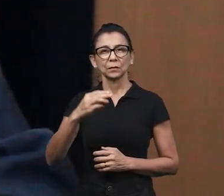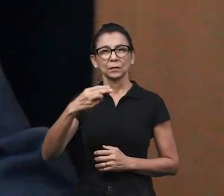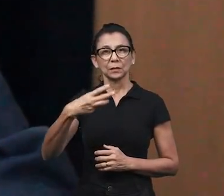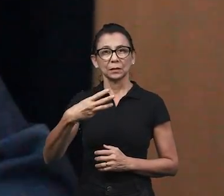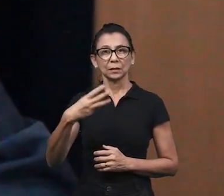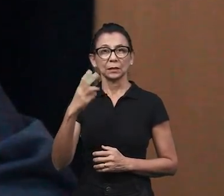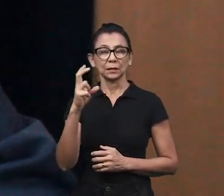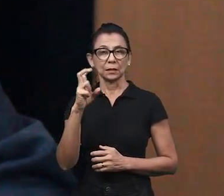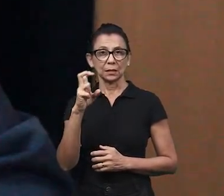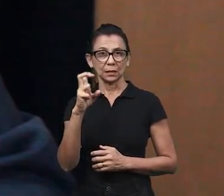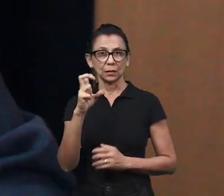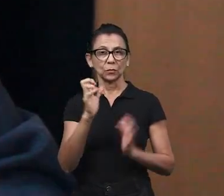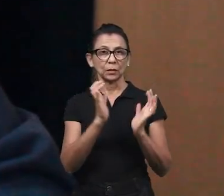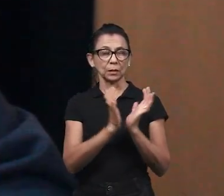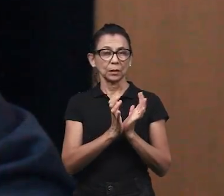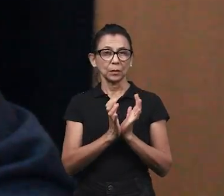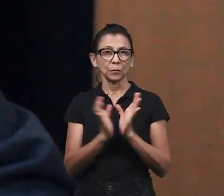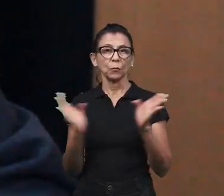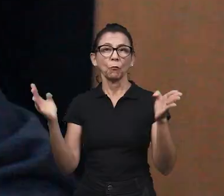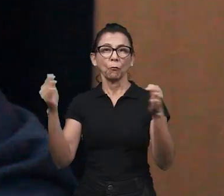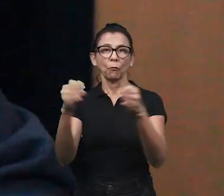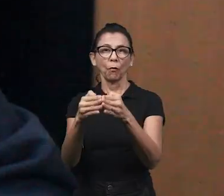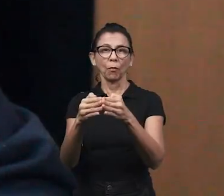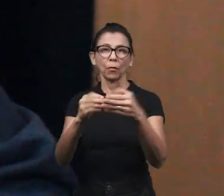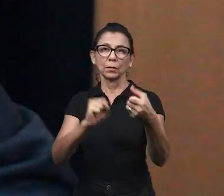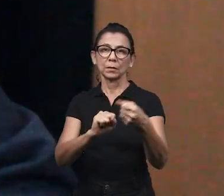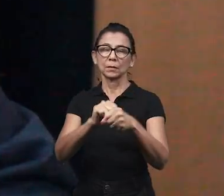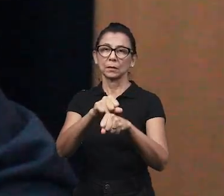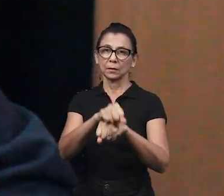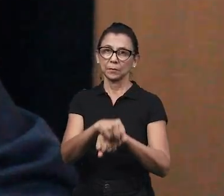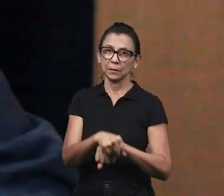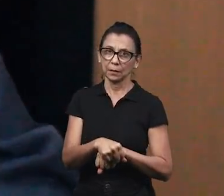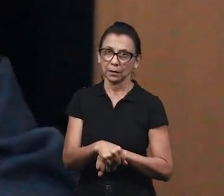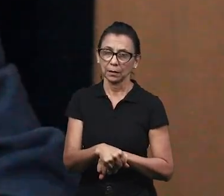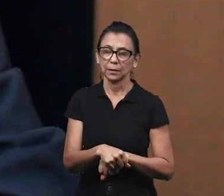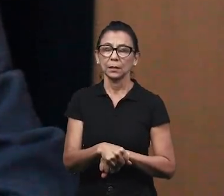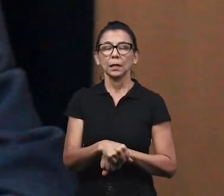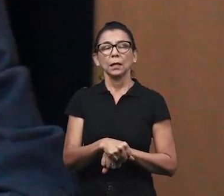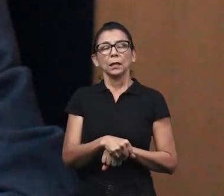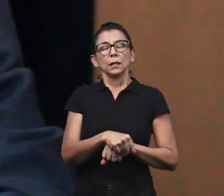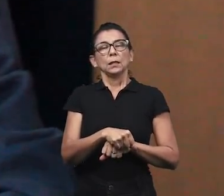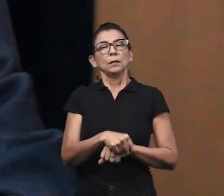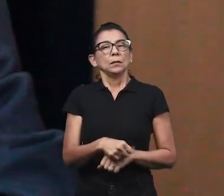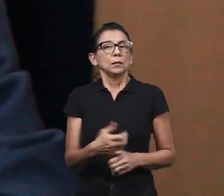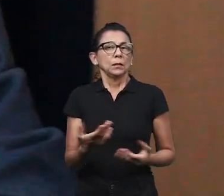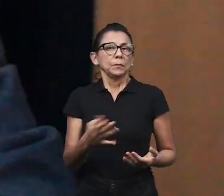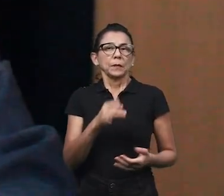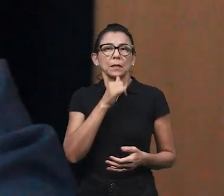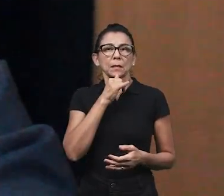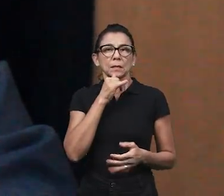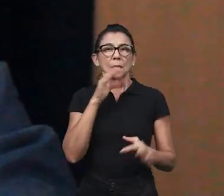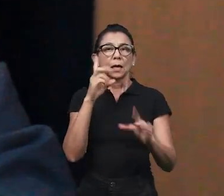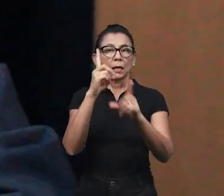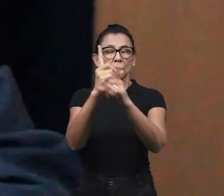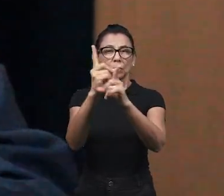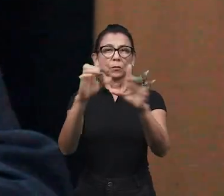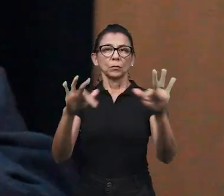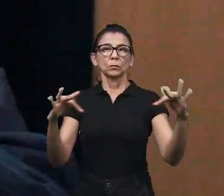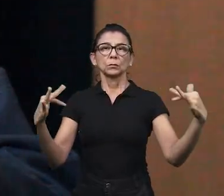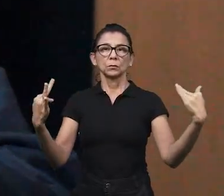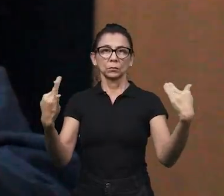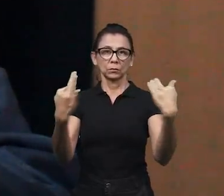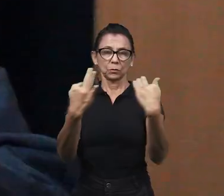o seminário. Quando nós temos o seminário, que seria o encontro de família, né, que a